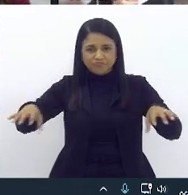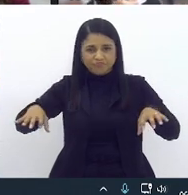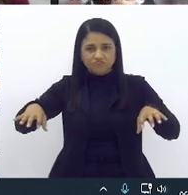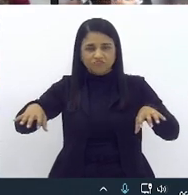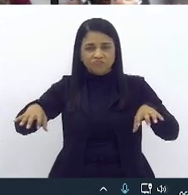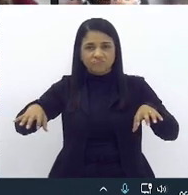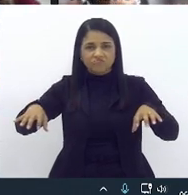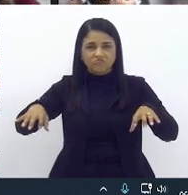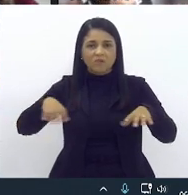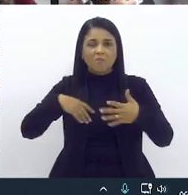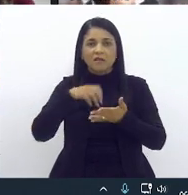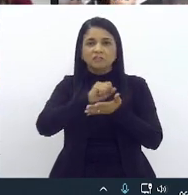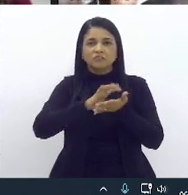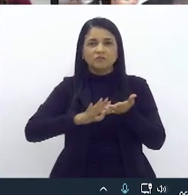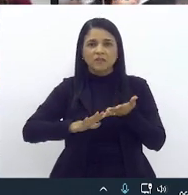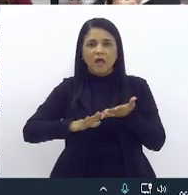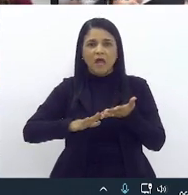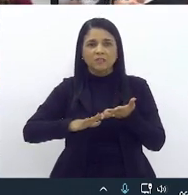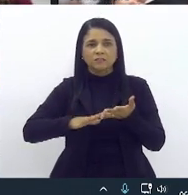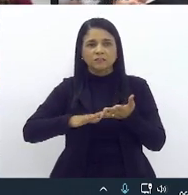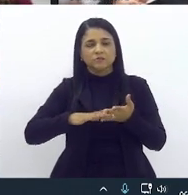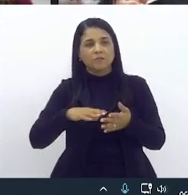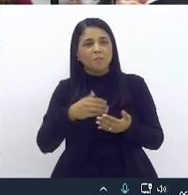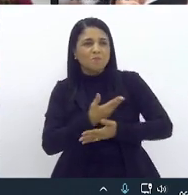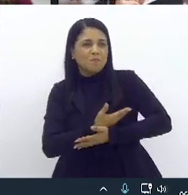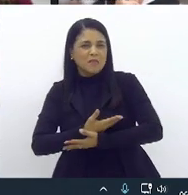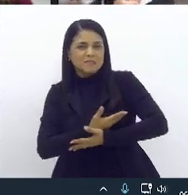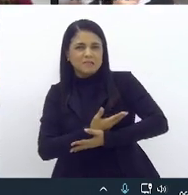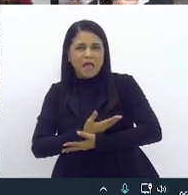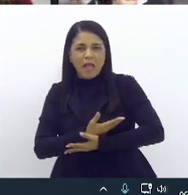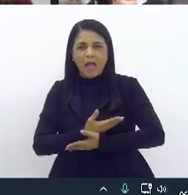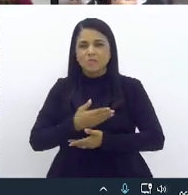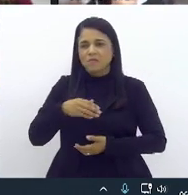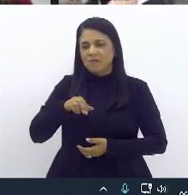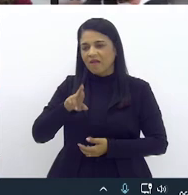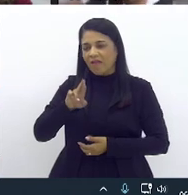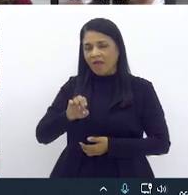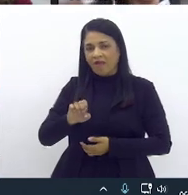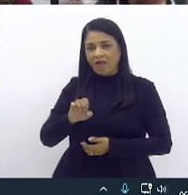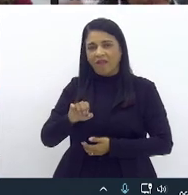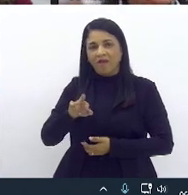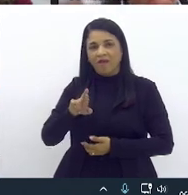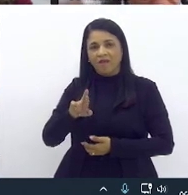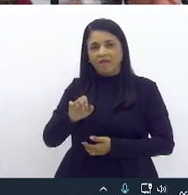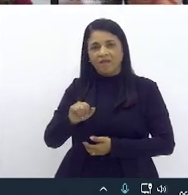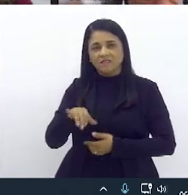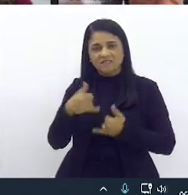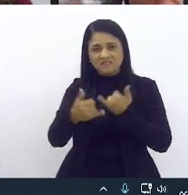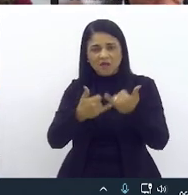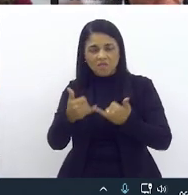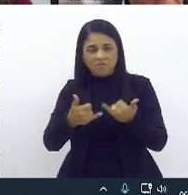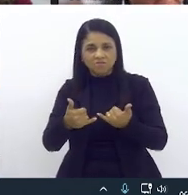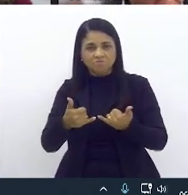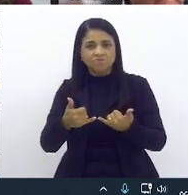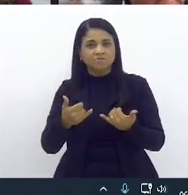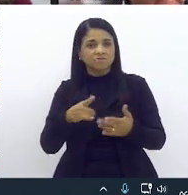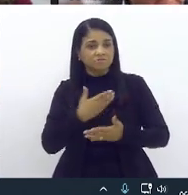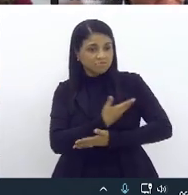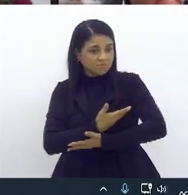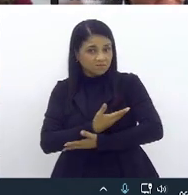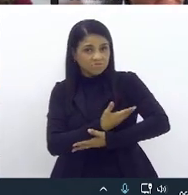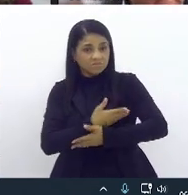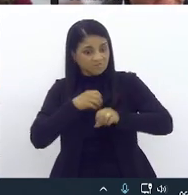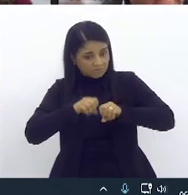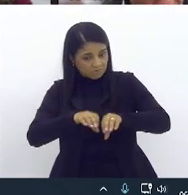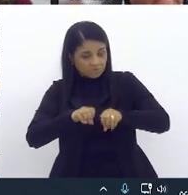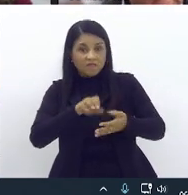fosse uma atividade de berçário, recreação diferente da educação. A gente está com uma criança de colo, é evidente que a atividade que eu realizo de manhã, a